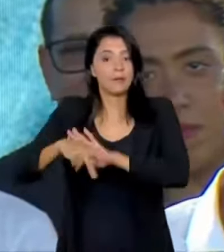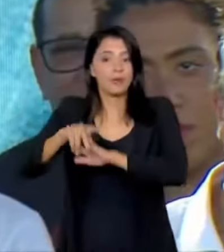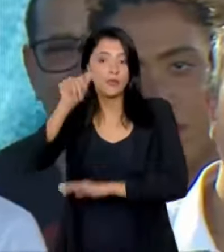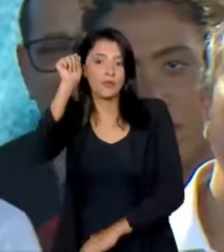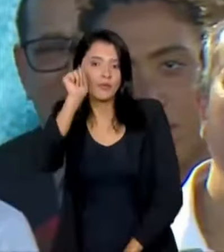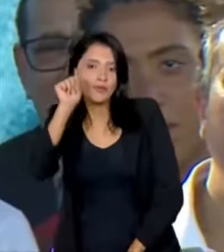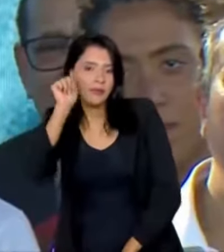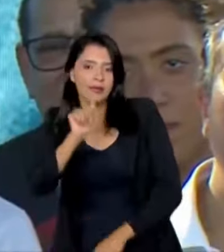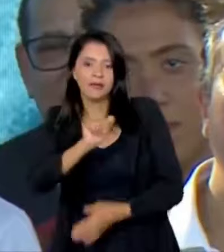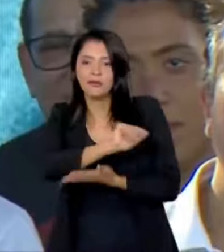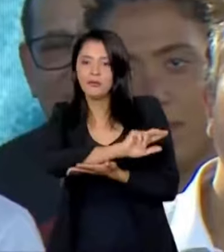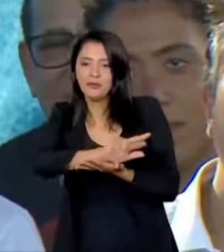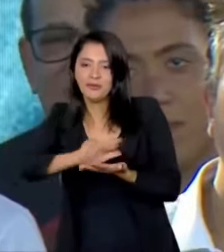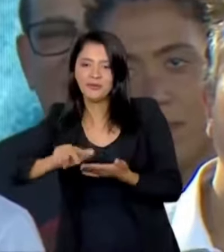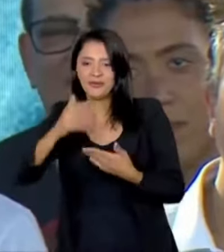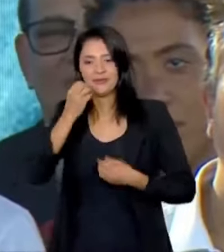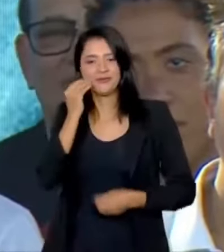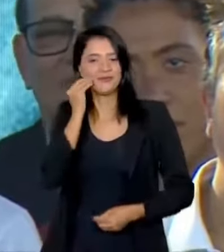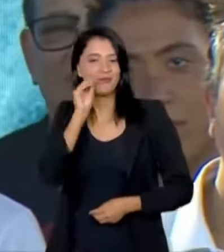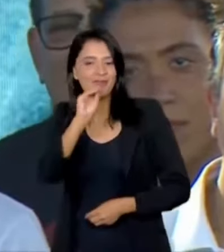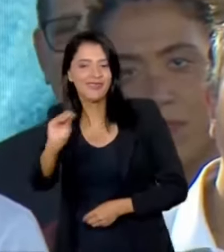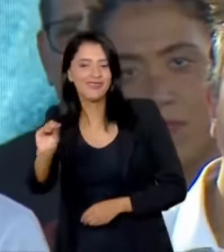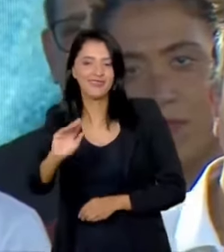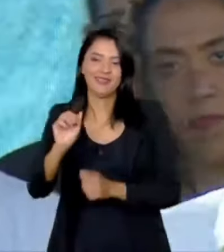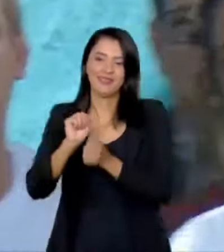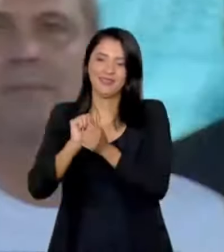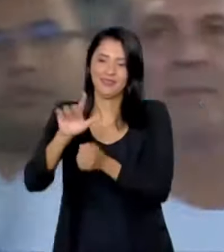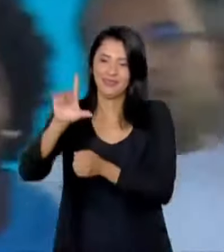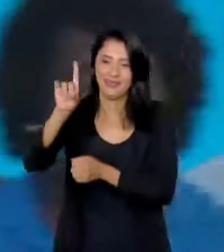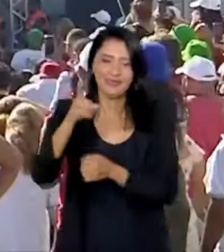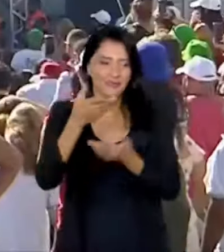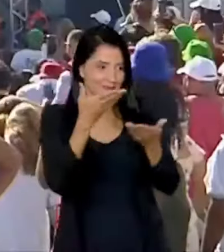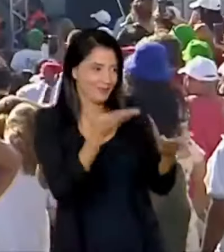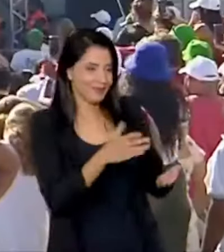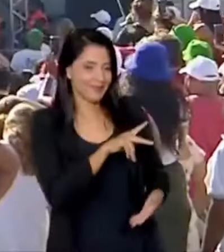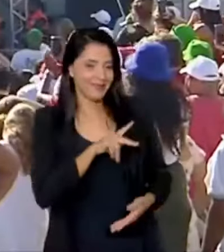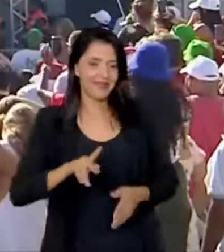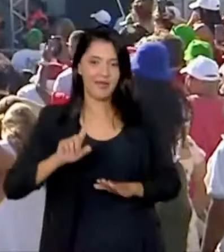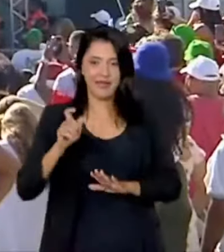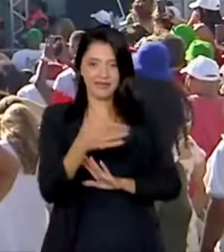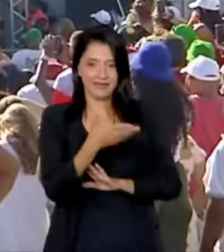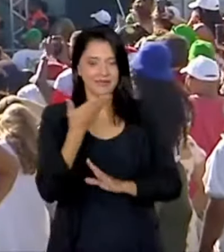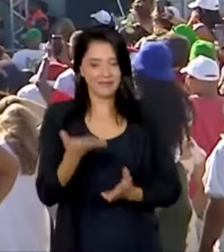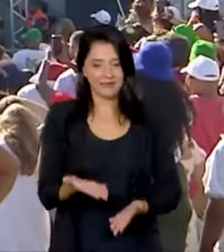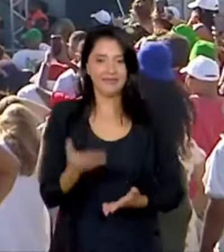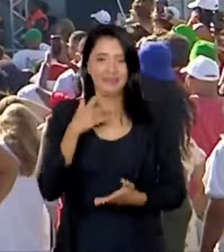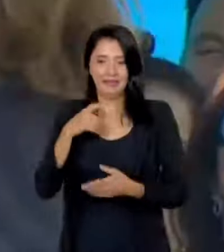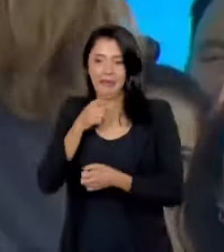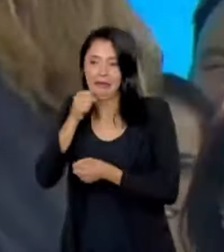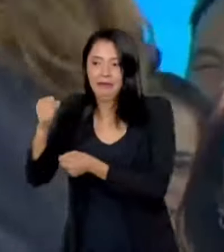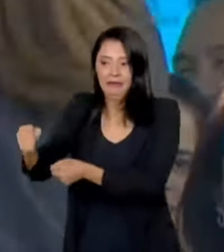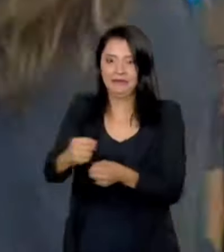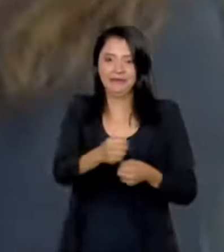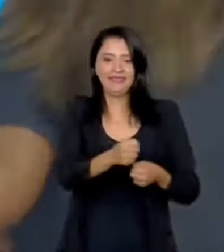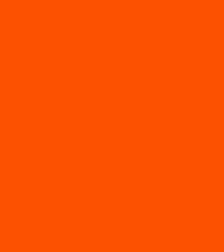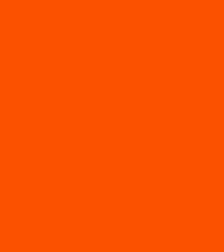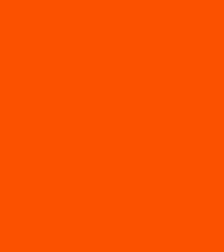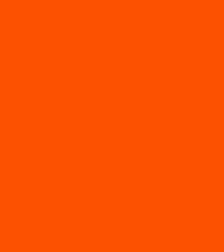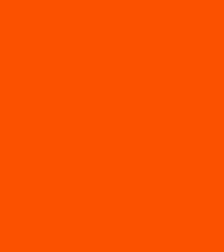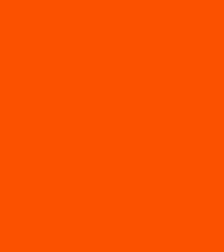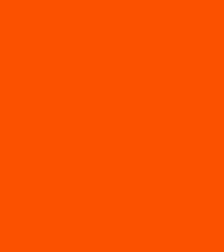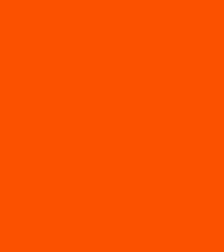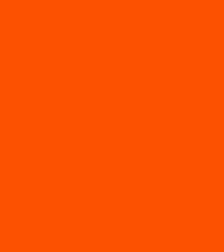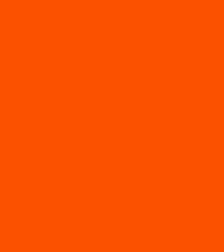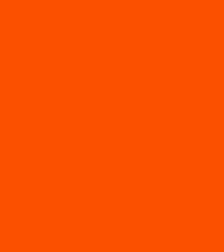mulheres. Enfim, um beijo, fiquem com Deus, tá, presidente? Antes que você tome o microfone. Muito